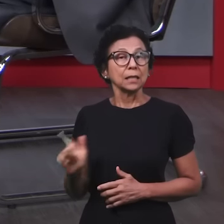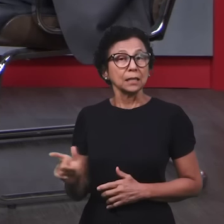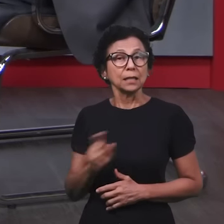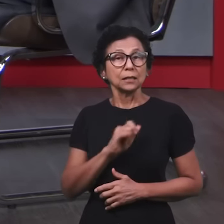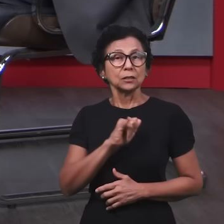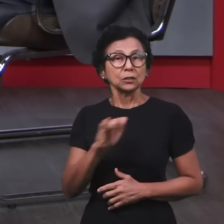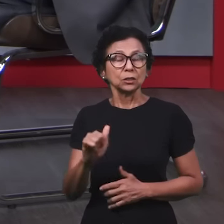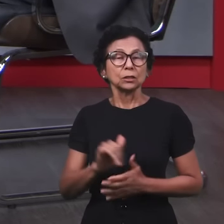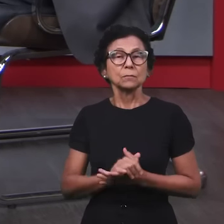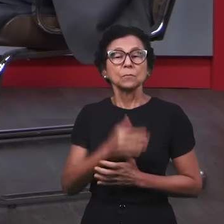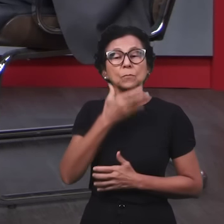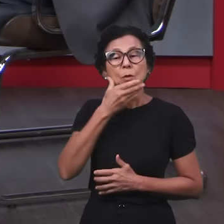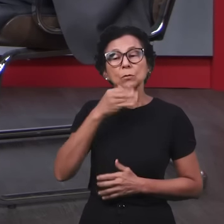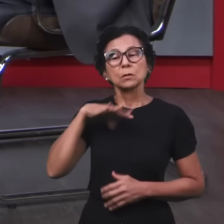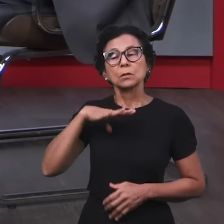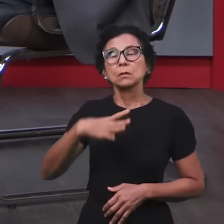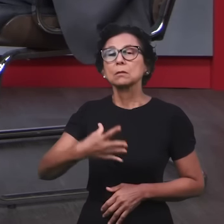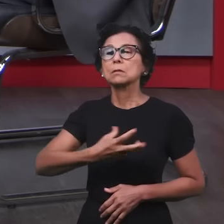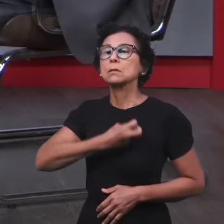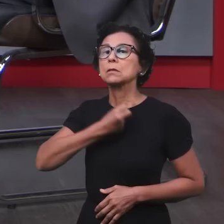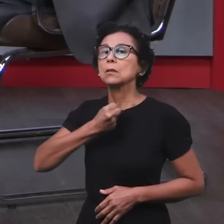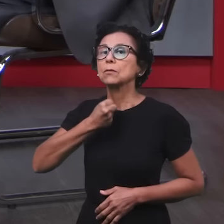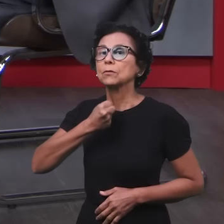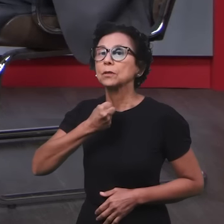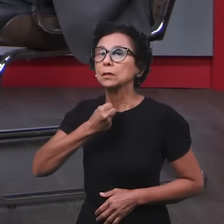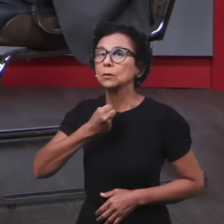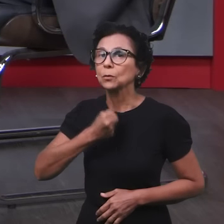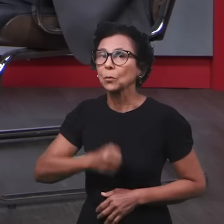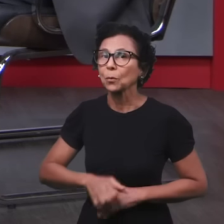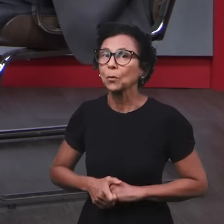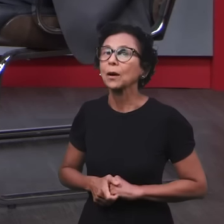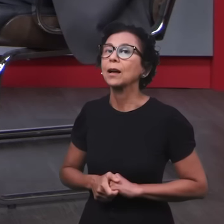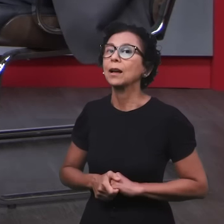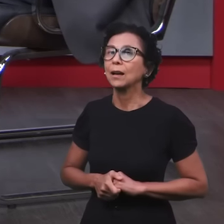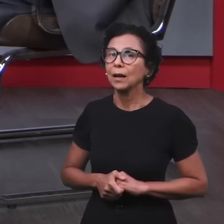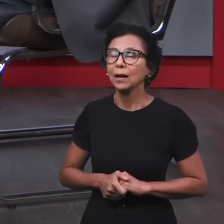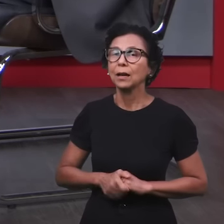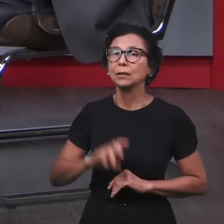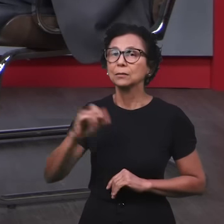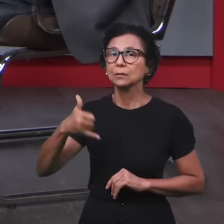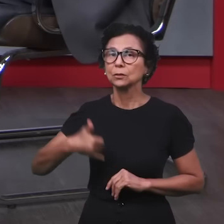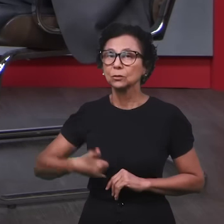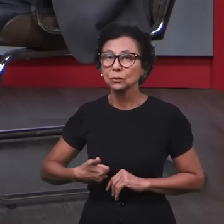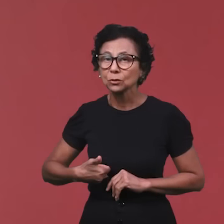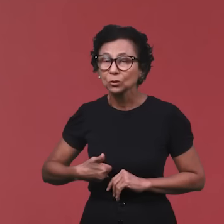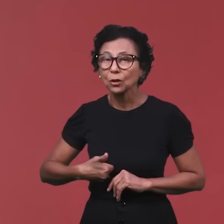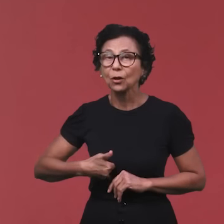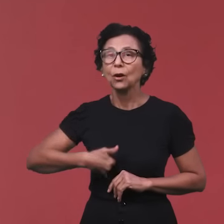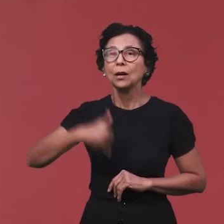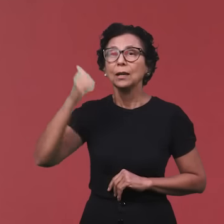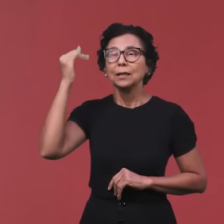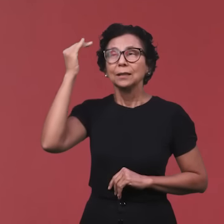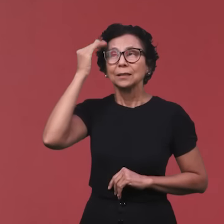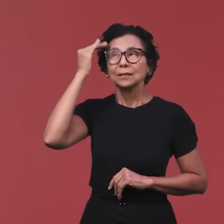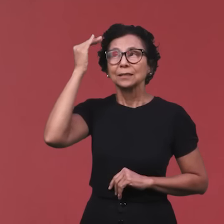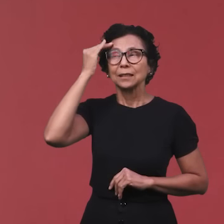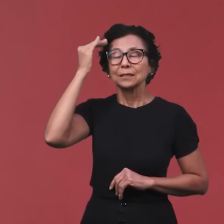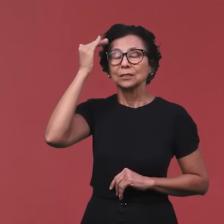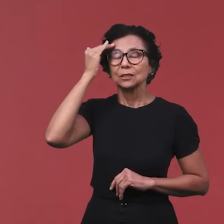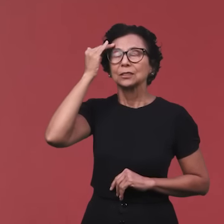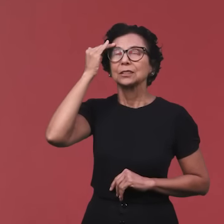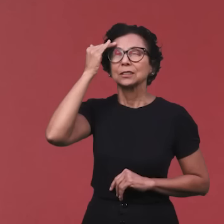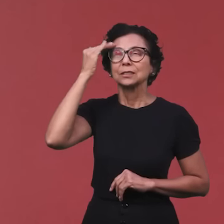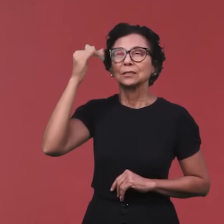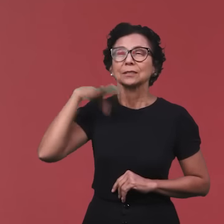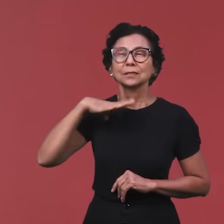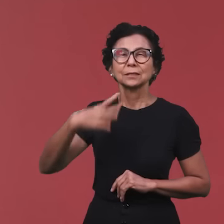falou redentor, quer dizer, aquela consciência que ele teve, o entendimento que a salvação é o dom de Deus, é